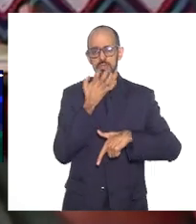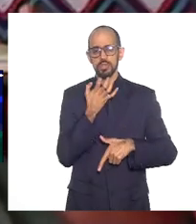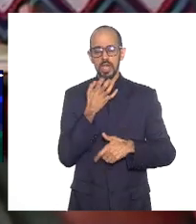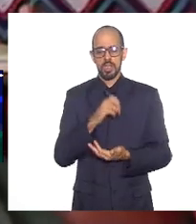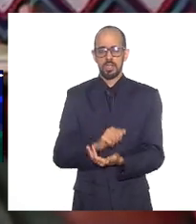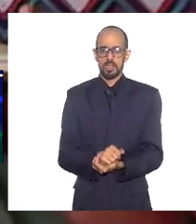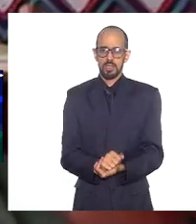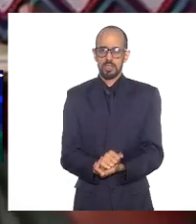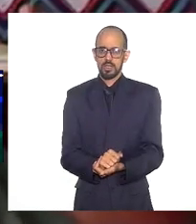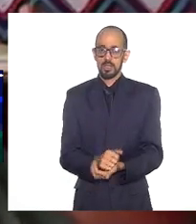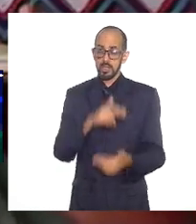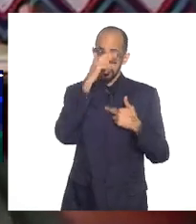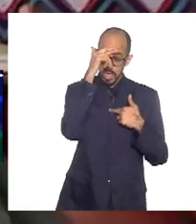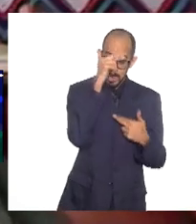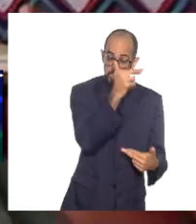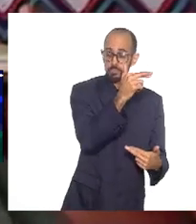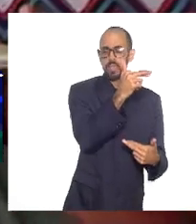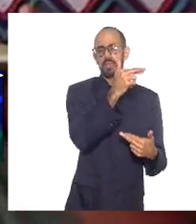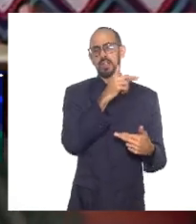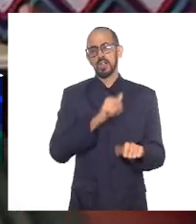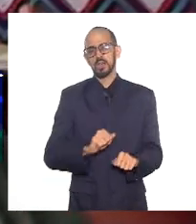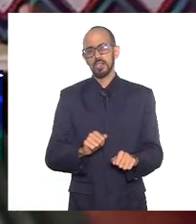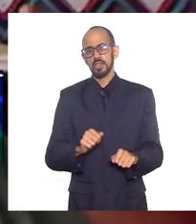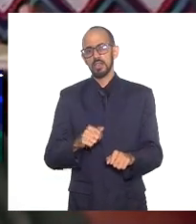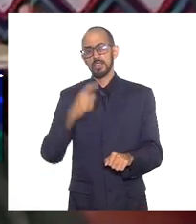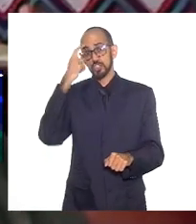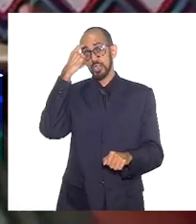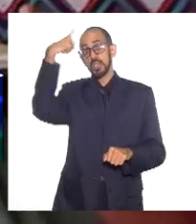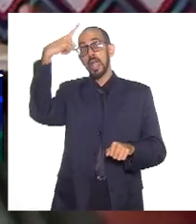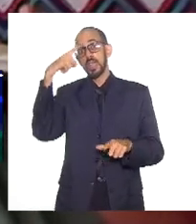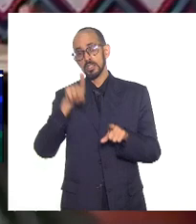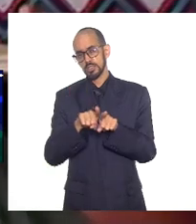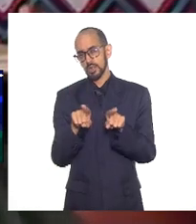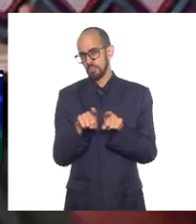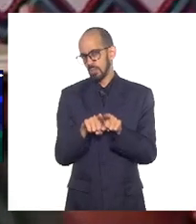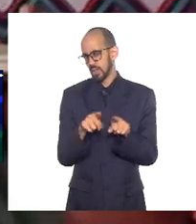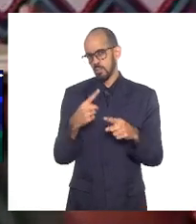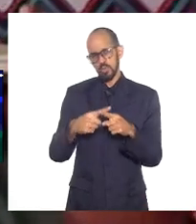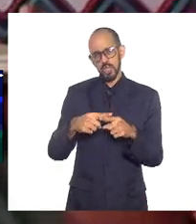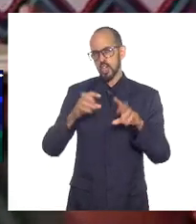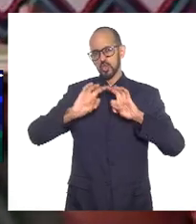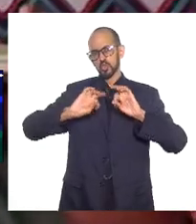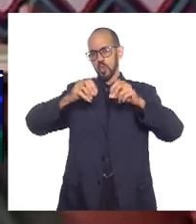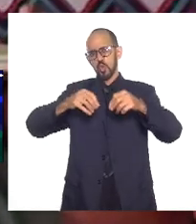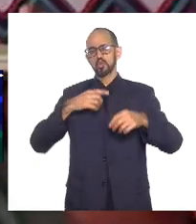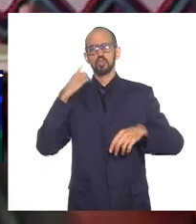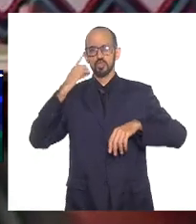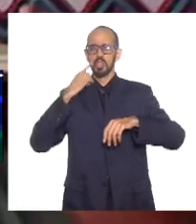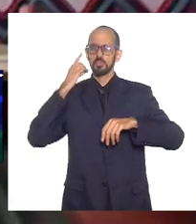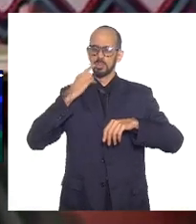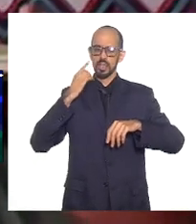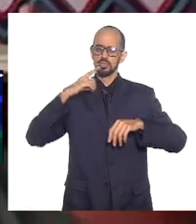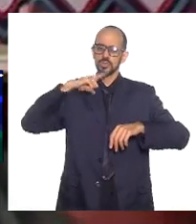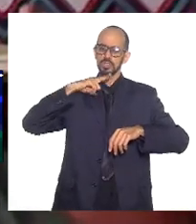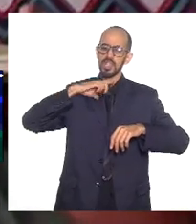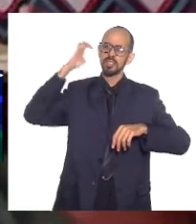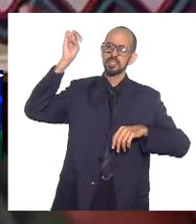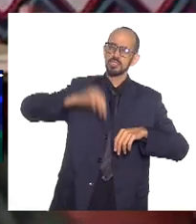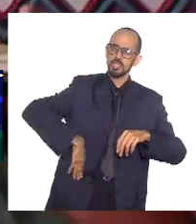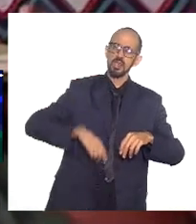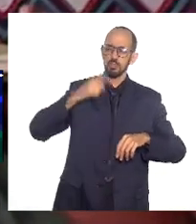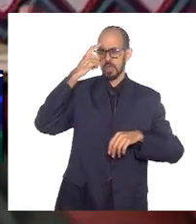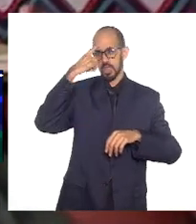né? Respeitosa, ideológica, porque todos os deputados e deputadas aqui têm, sim, uma